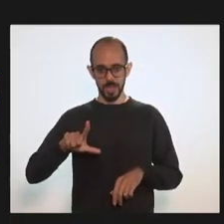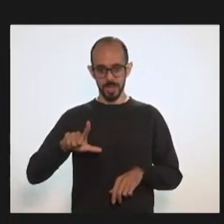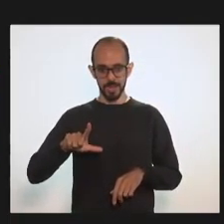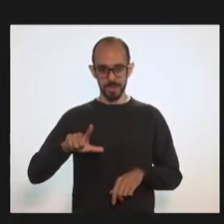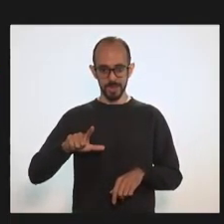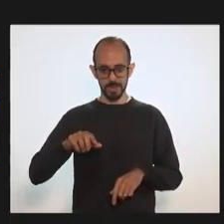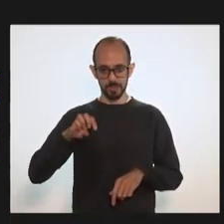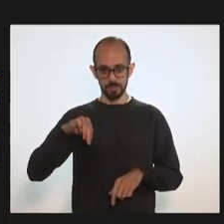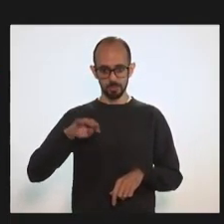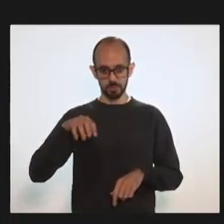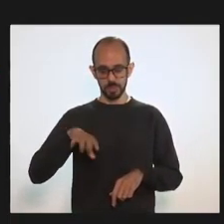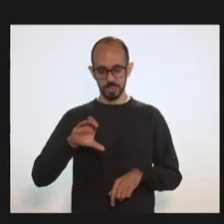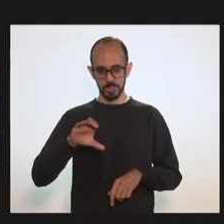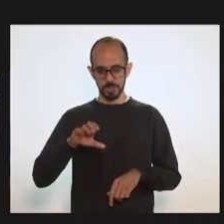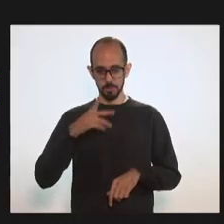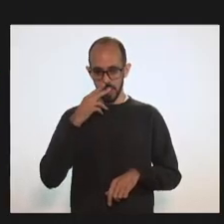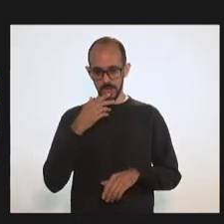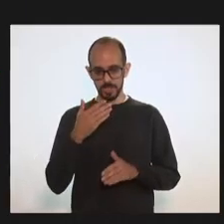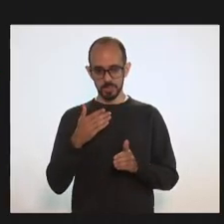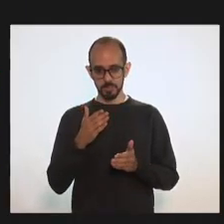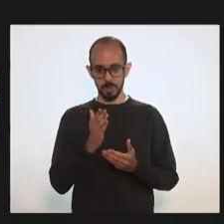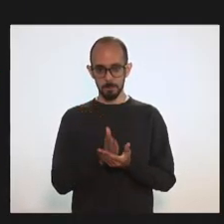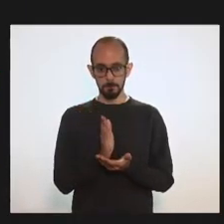aí ampara aí o projeto do...